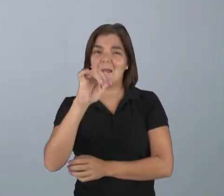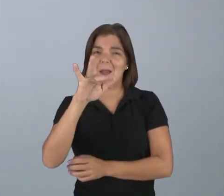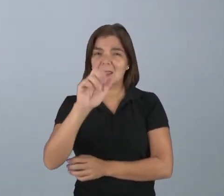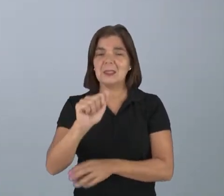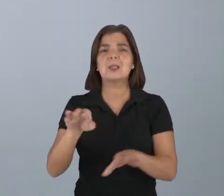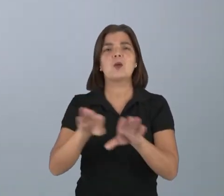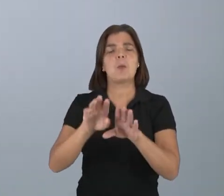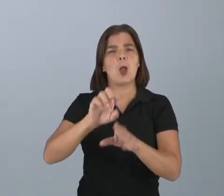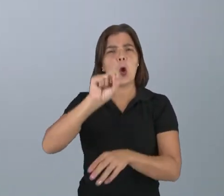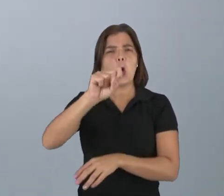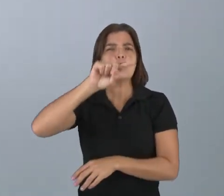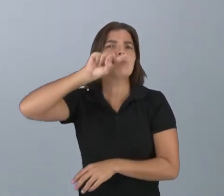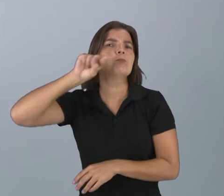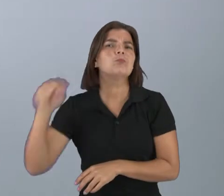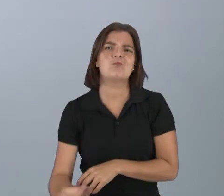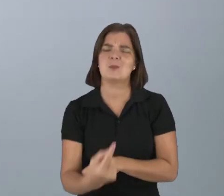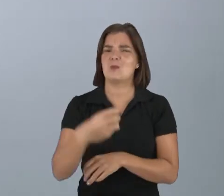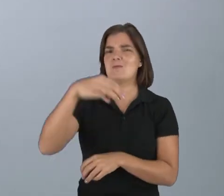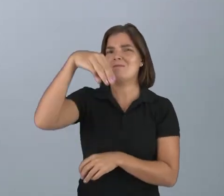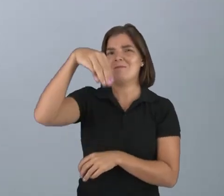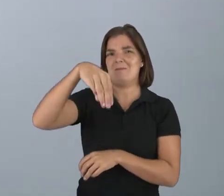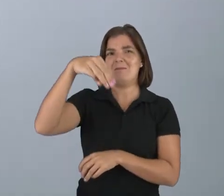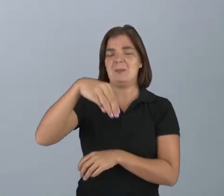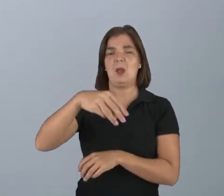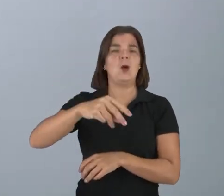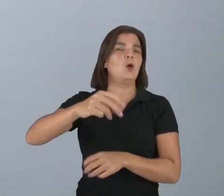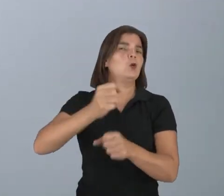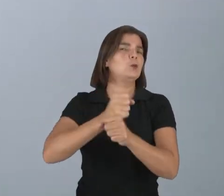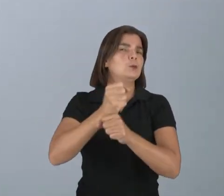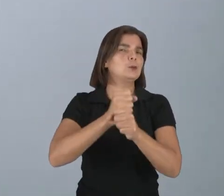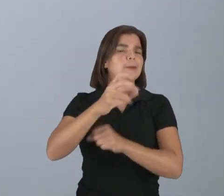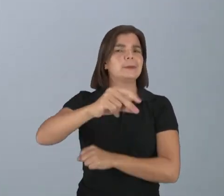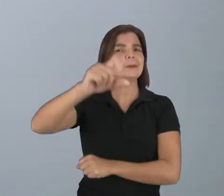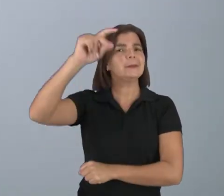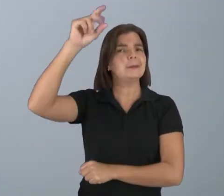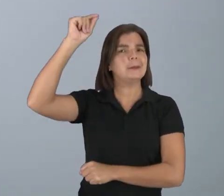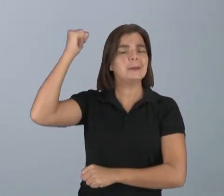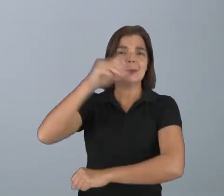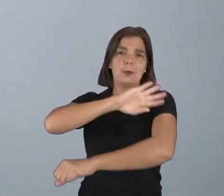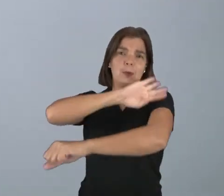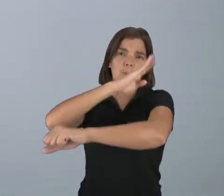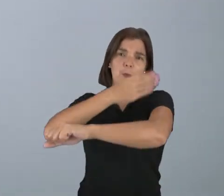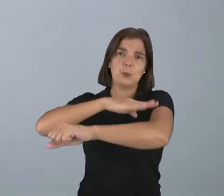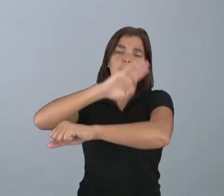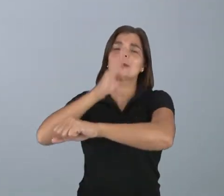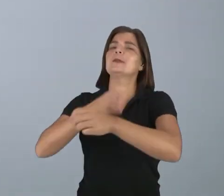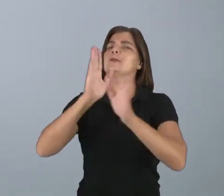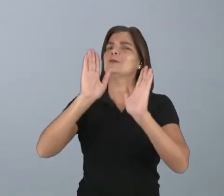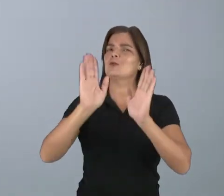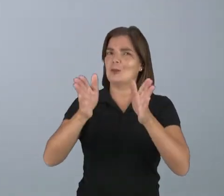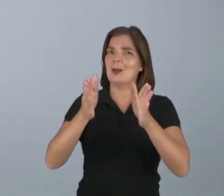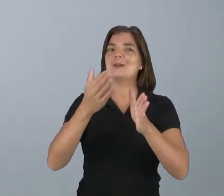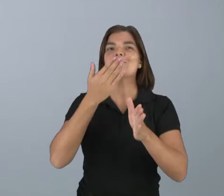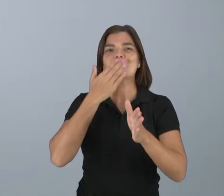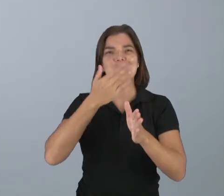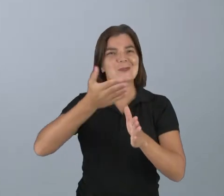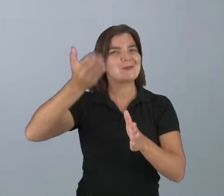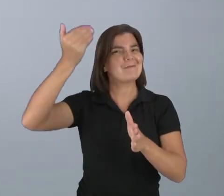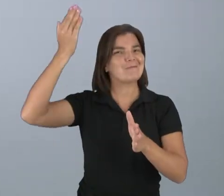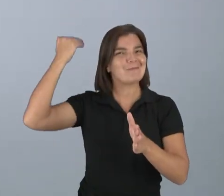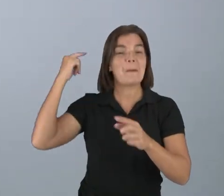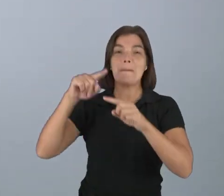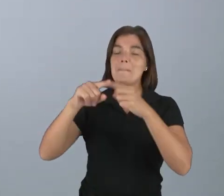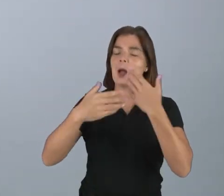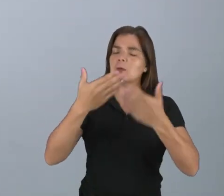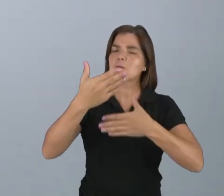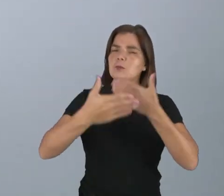metros. Então, já em tempos, milhões de anos atrás, o nosso relevo já foi desse tipo, mas com o